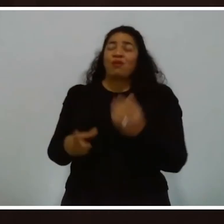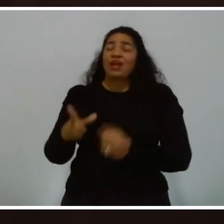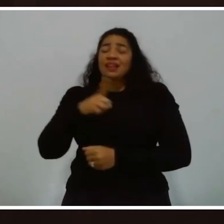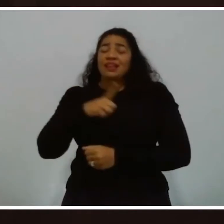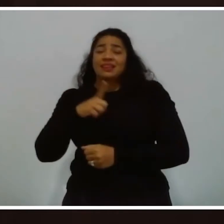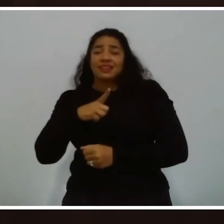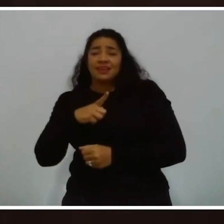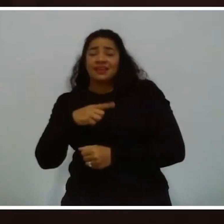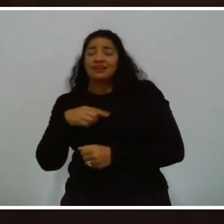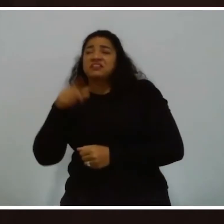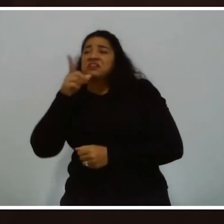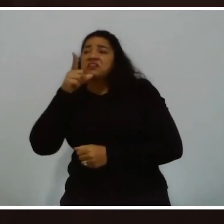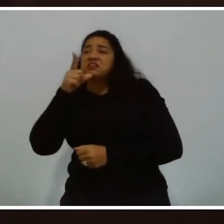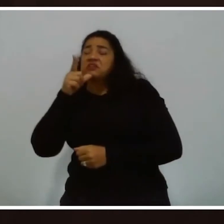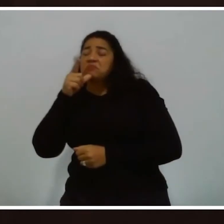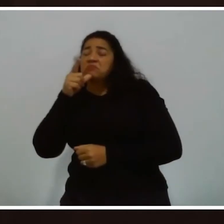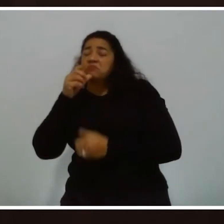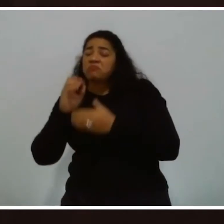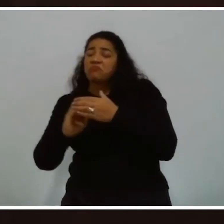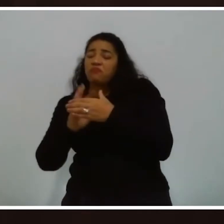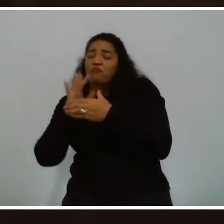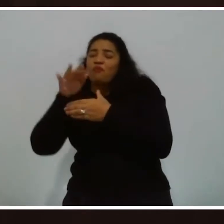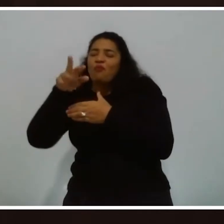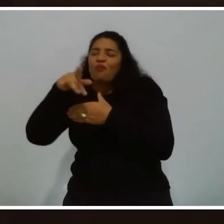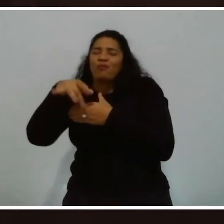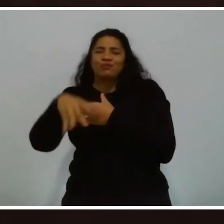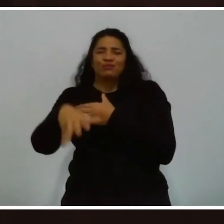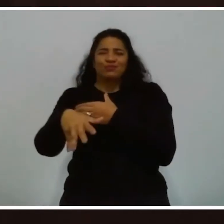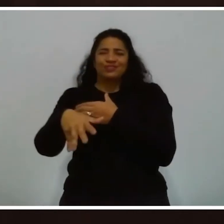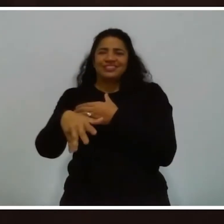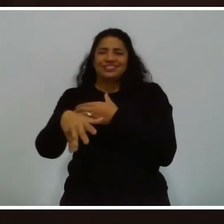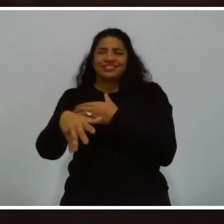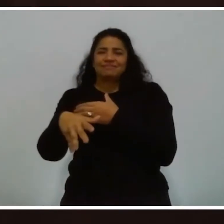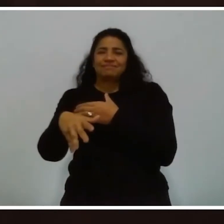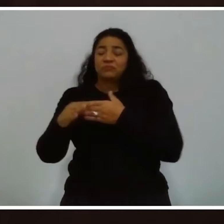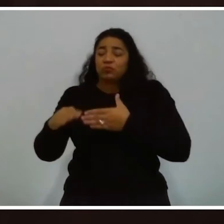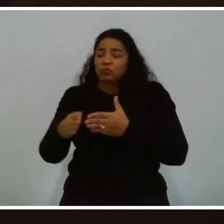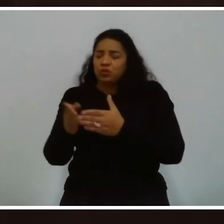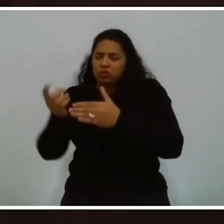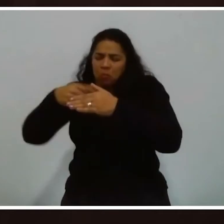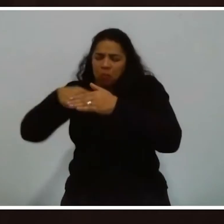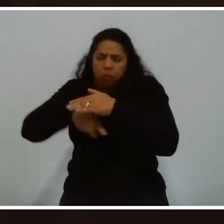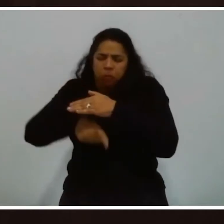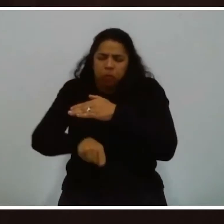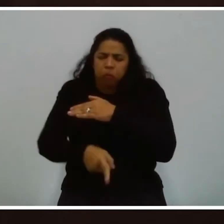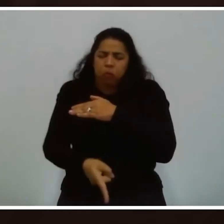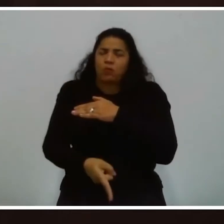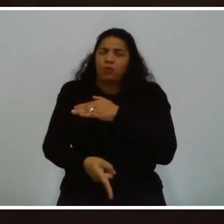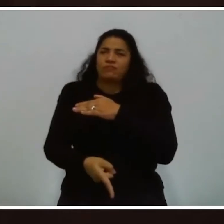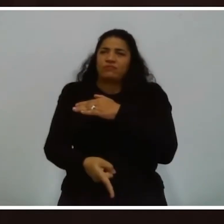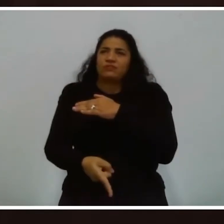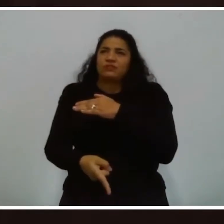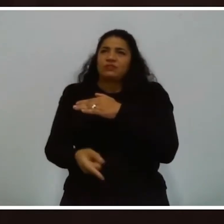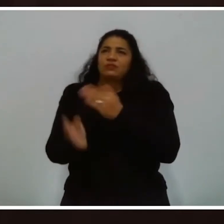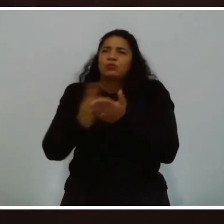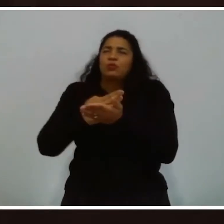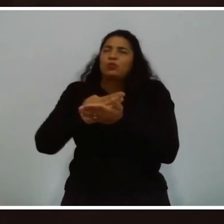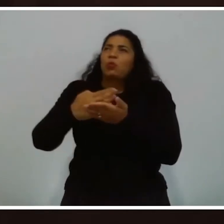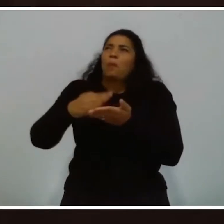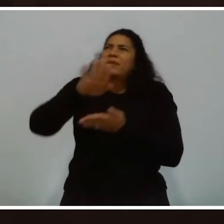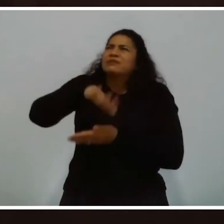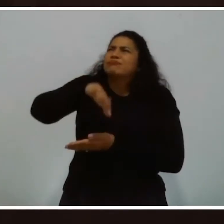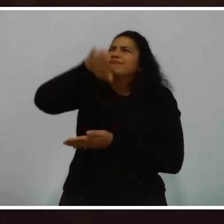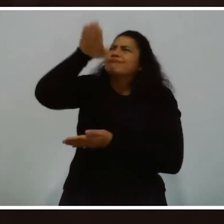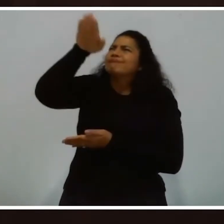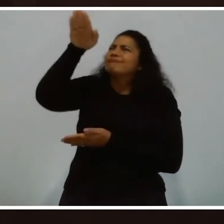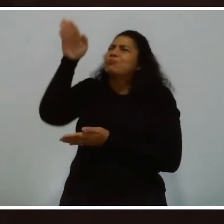profundos, que saem dos vales e das montanhas. Aqui tem ribeiros, tem